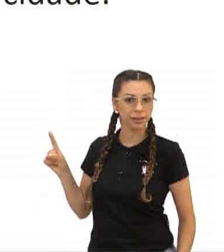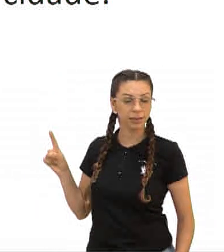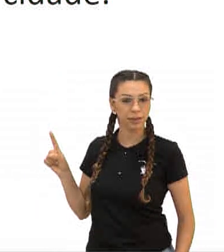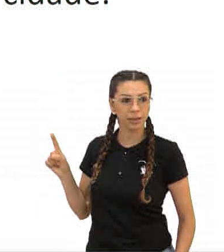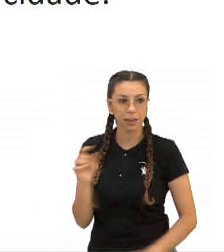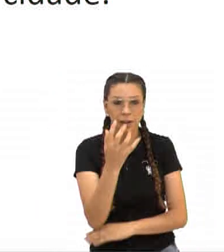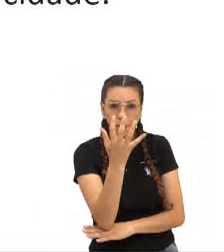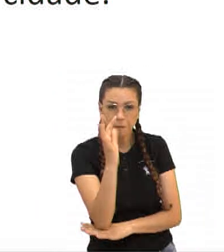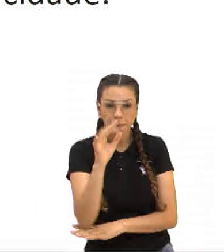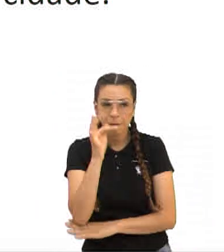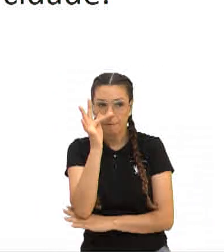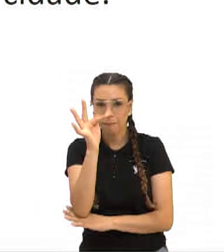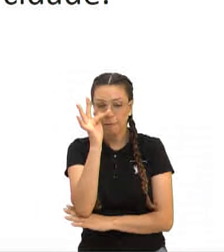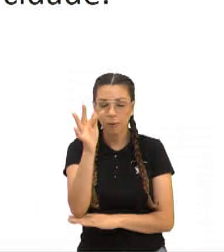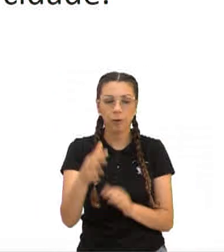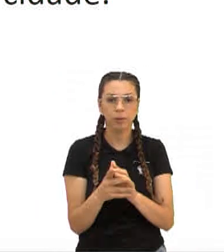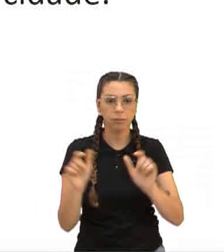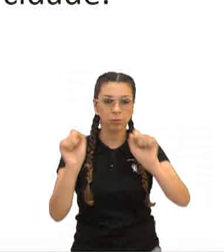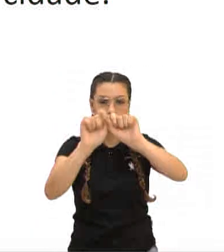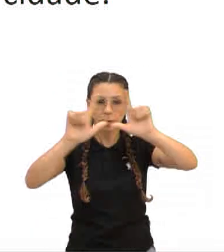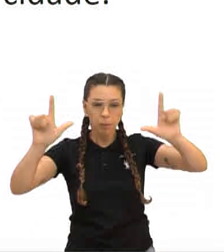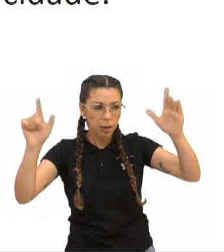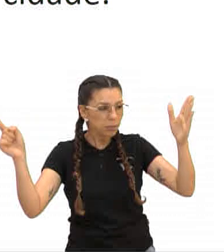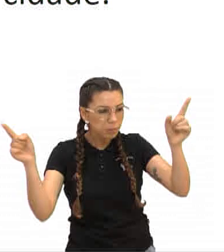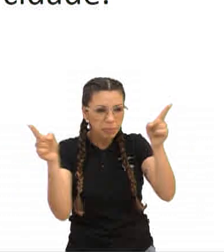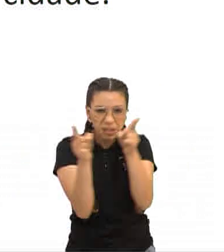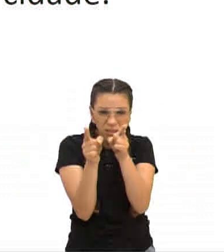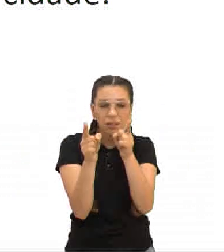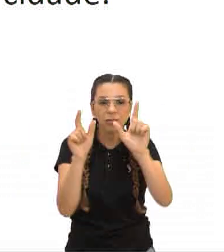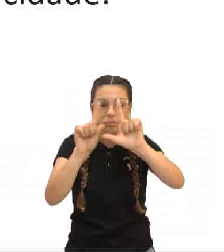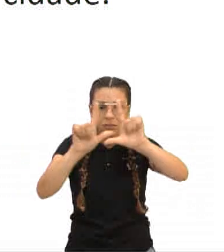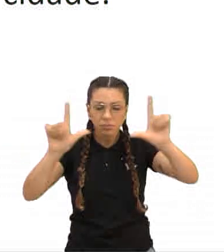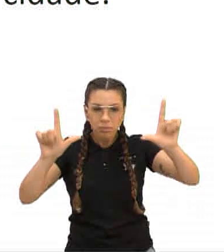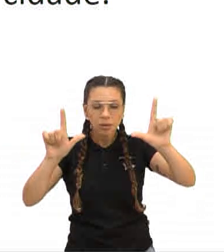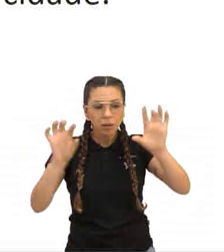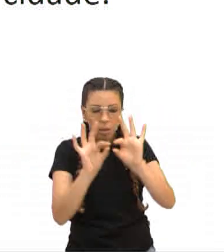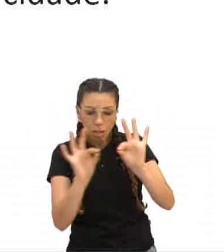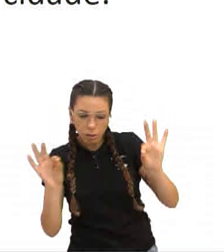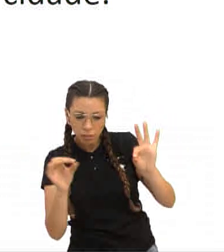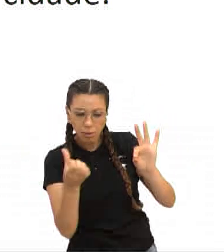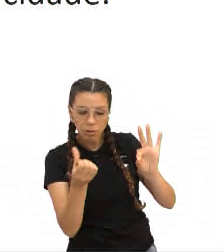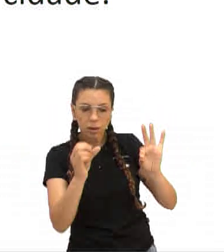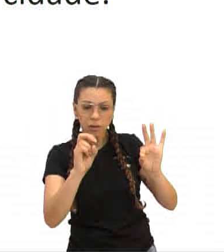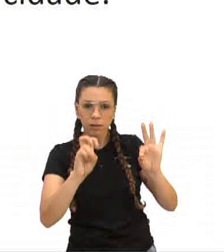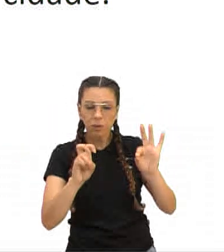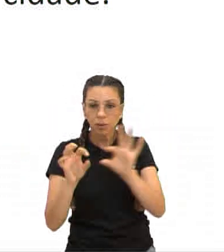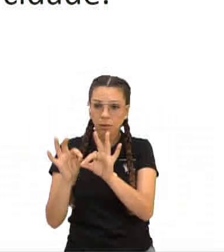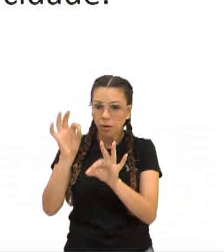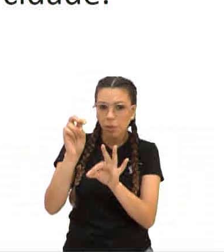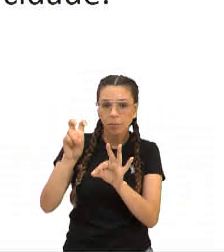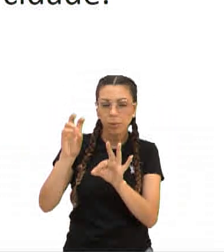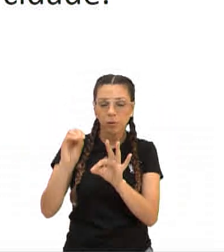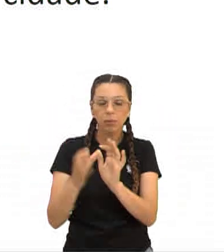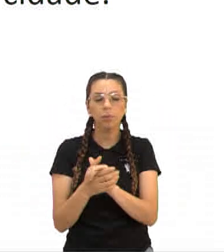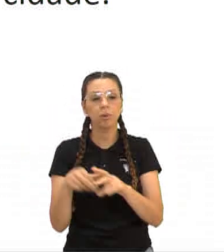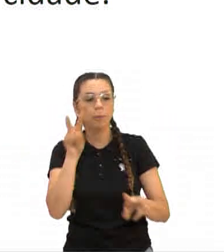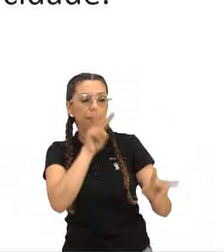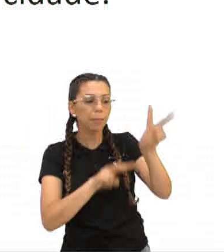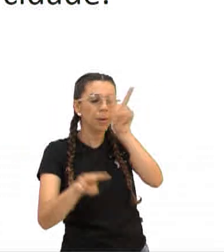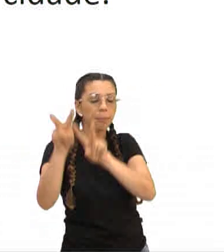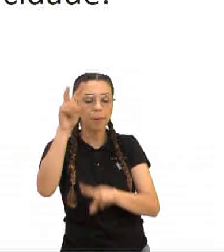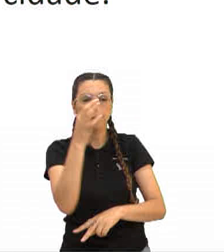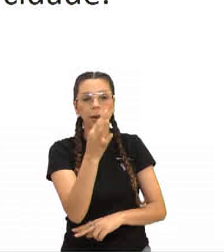né? É um quadro pequeno, até menor do que esse que a gente trabalha, 65 por 50, realizou o quadro observando campos e